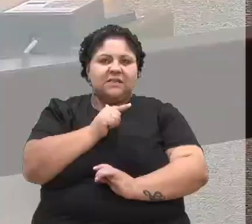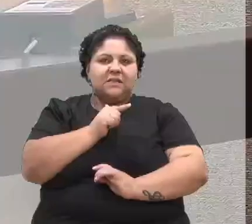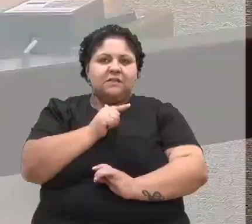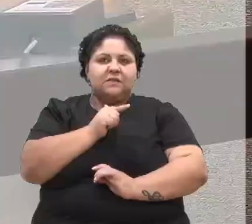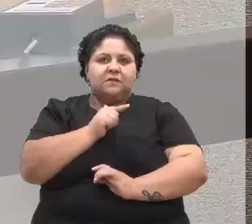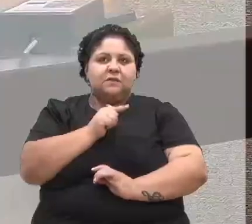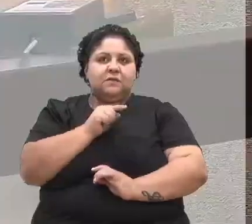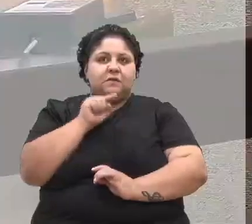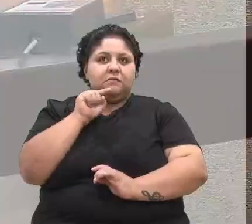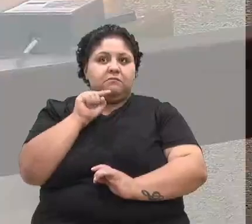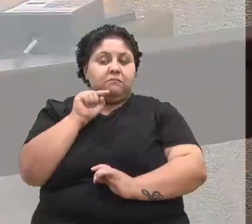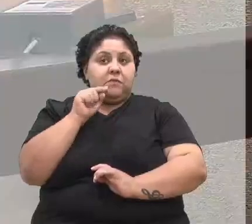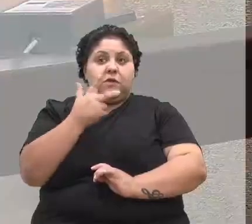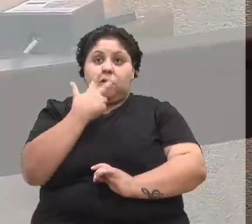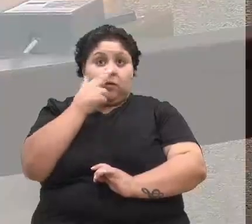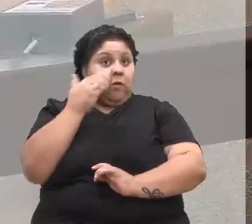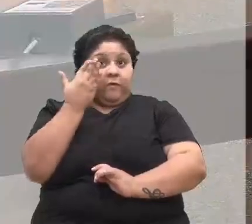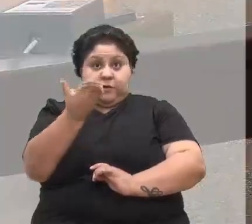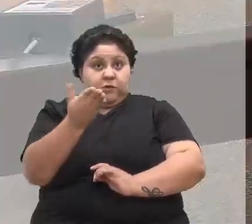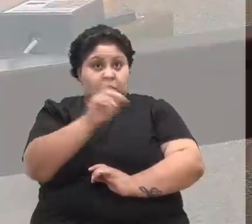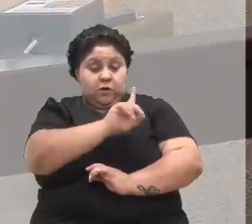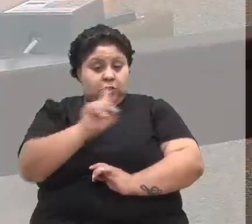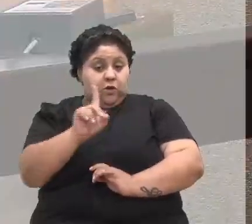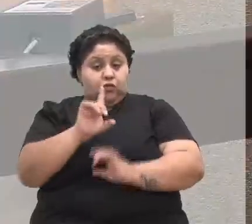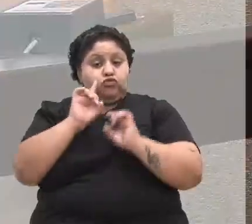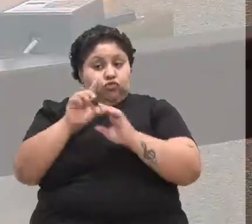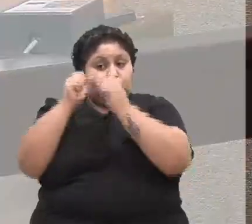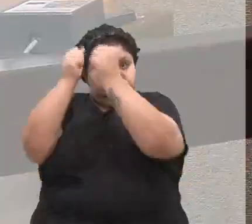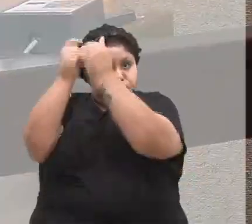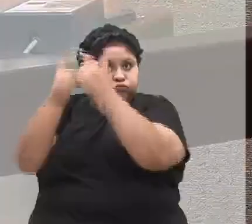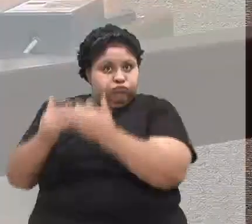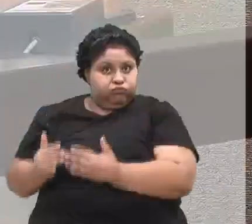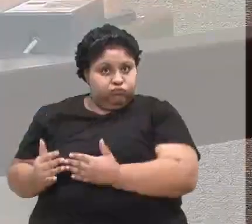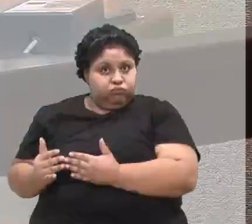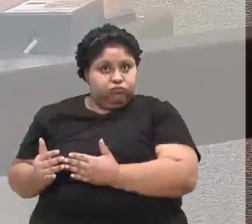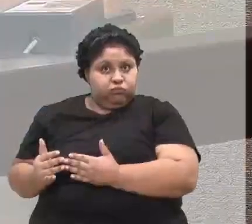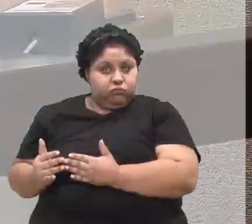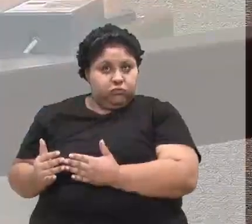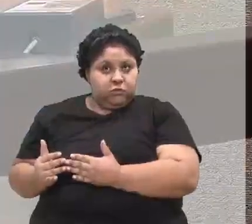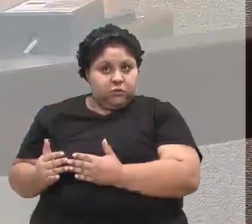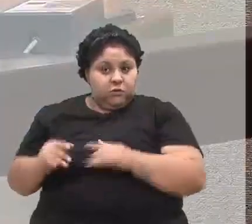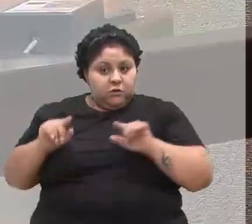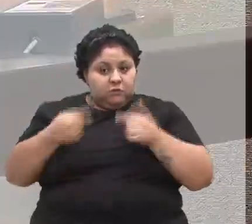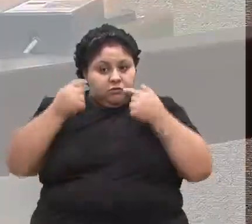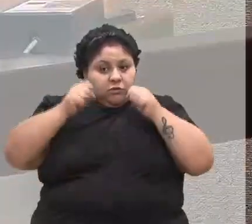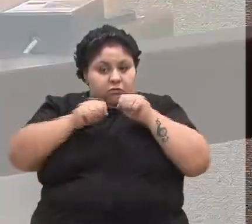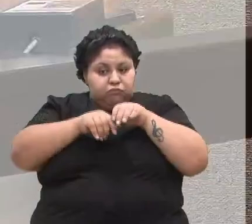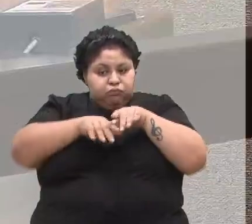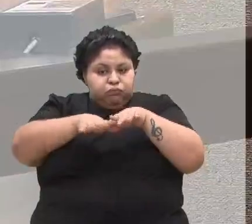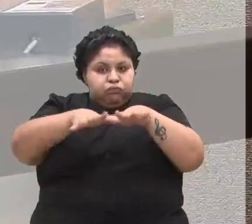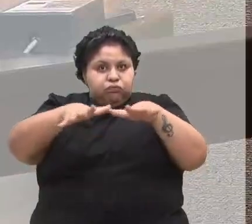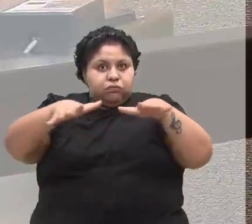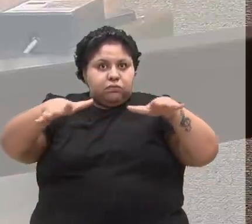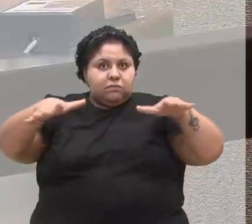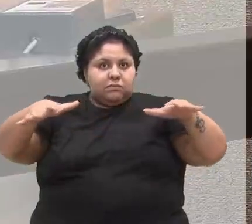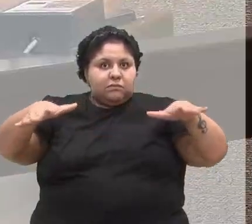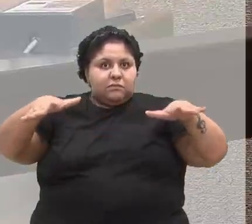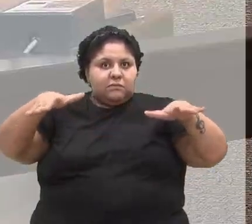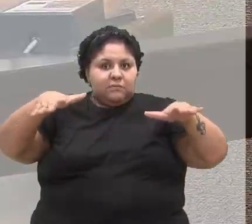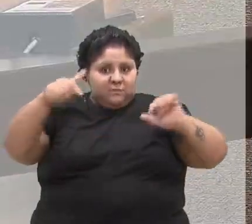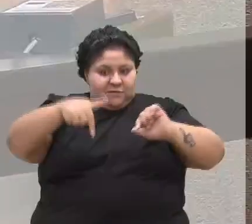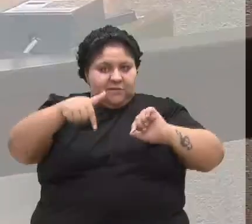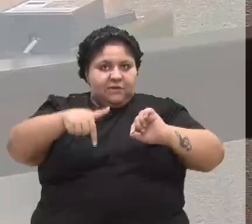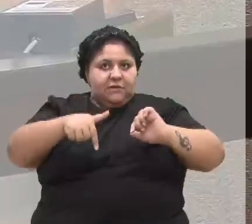o seu caso, tá? Só colocando aqui em termos, na discussão ampla do plenário, que quando você